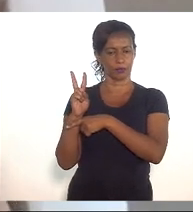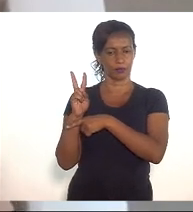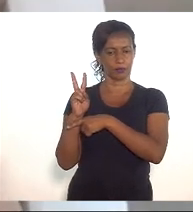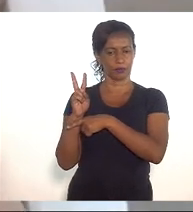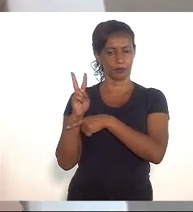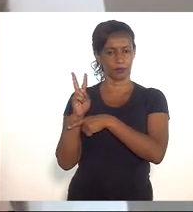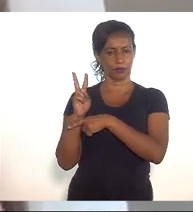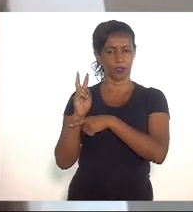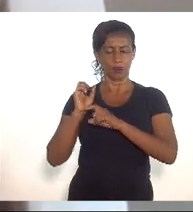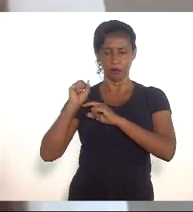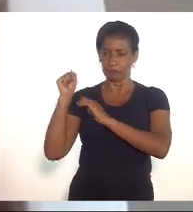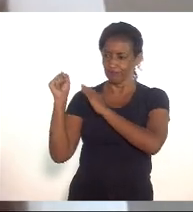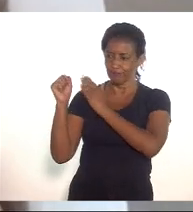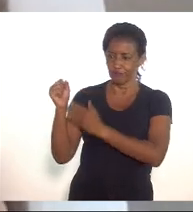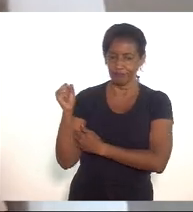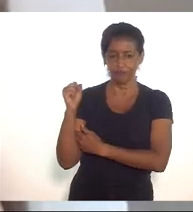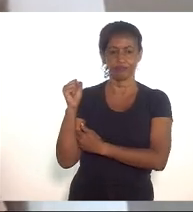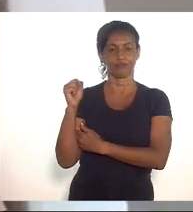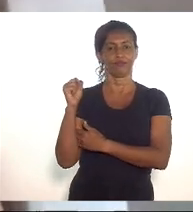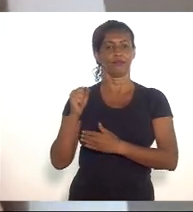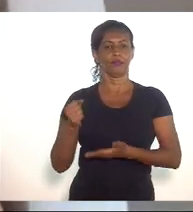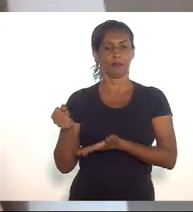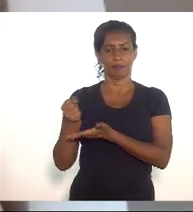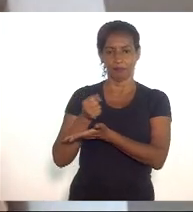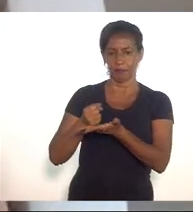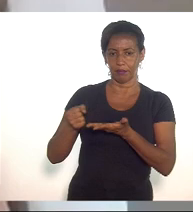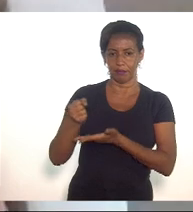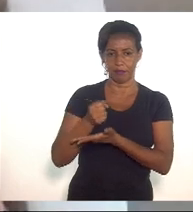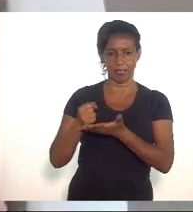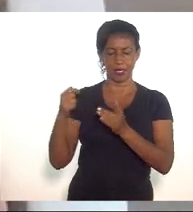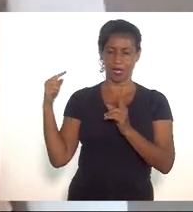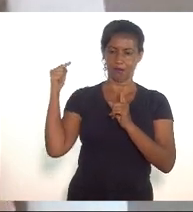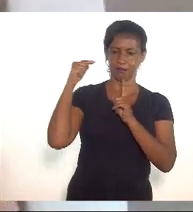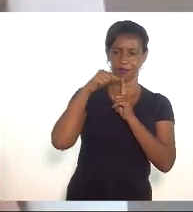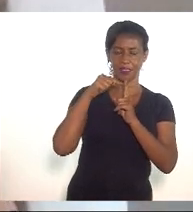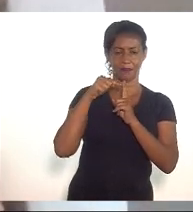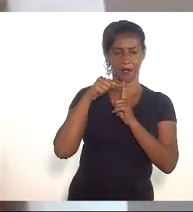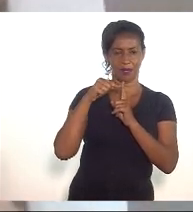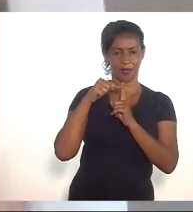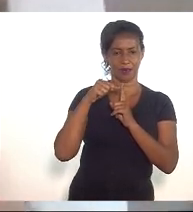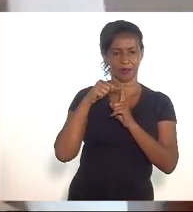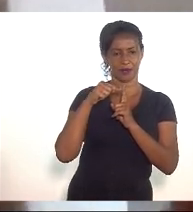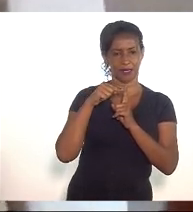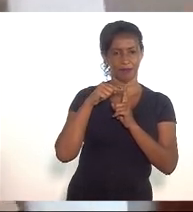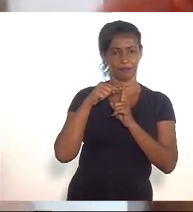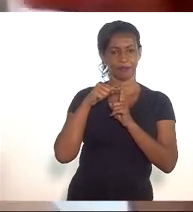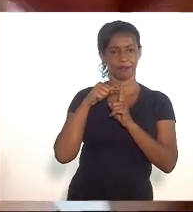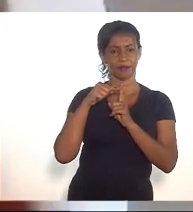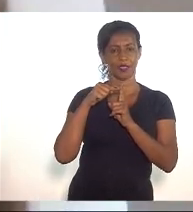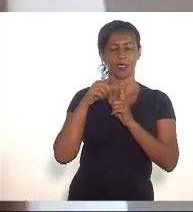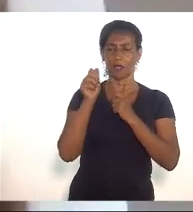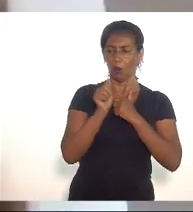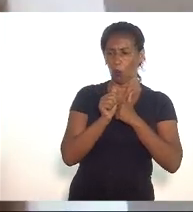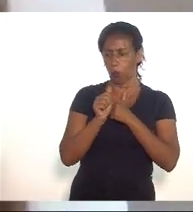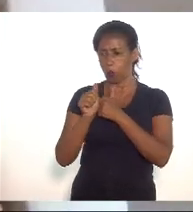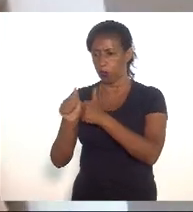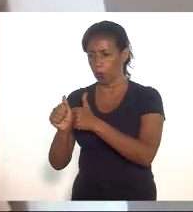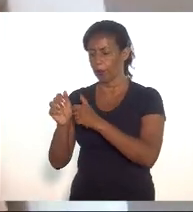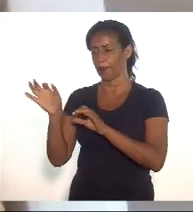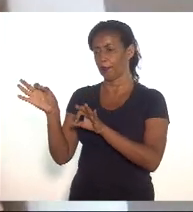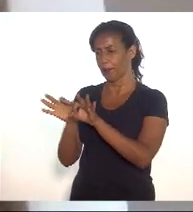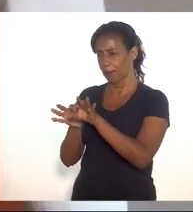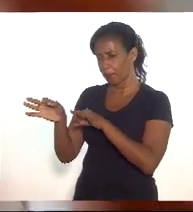de desempenho baseados em metas finalísticas e acompanhamento dos seus